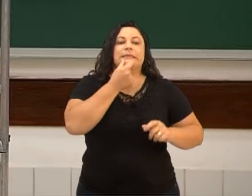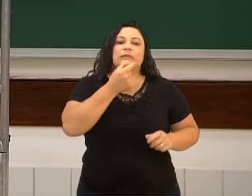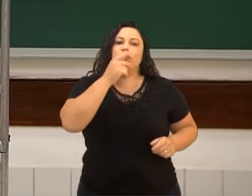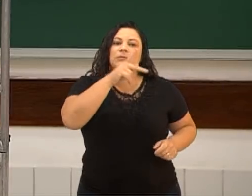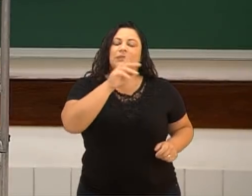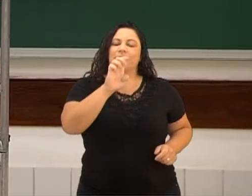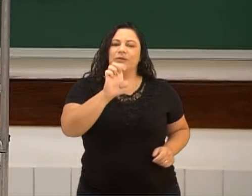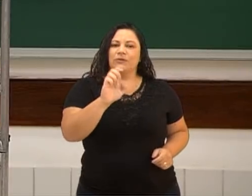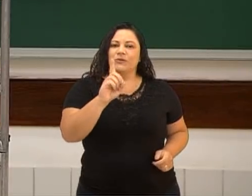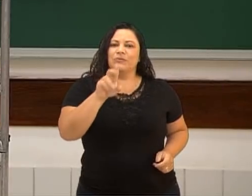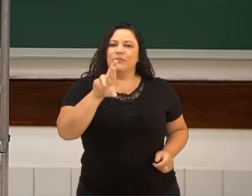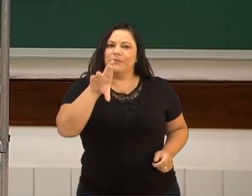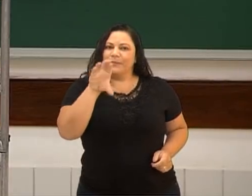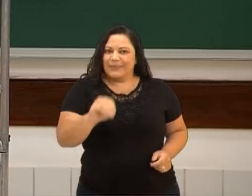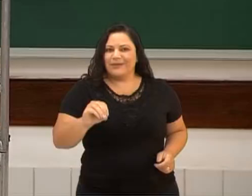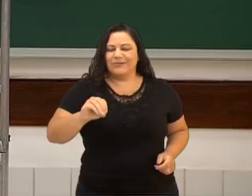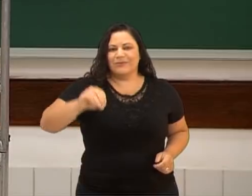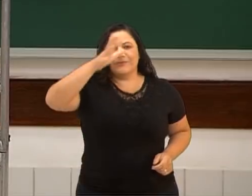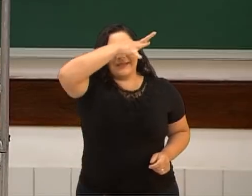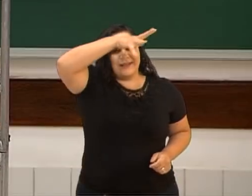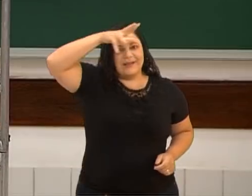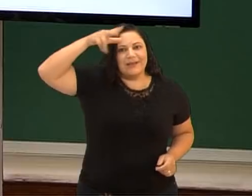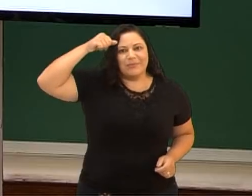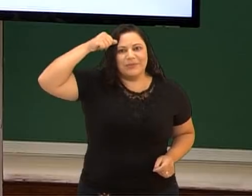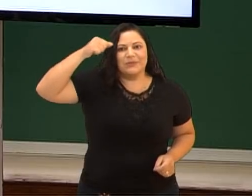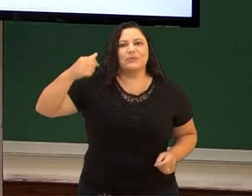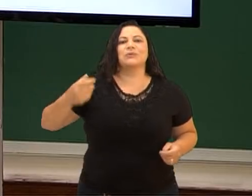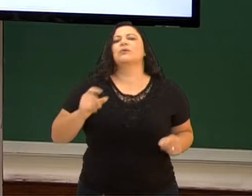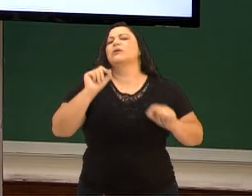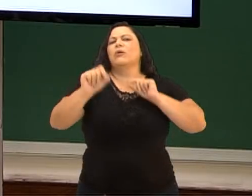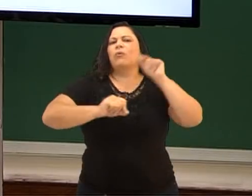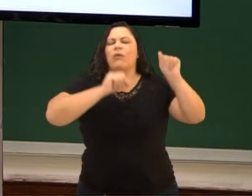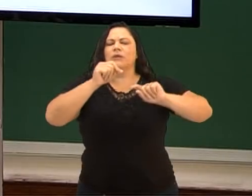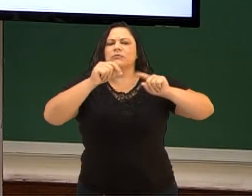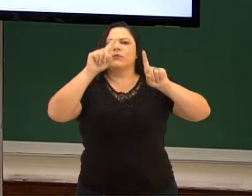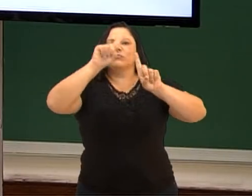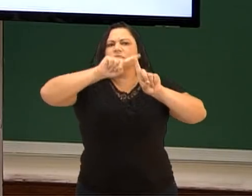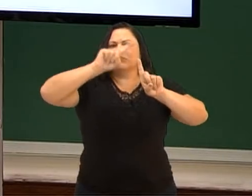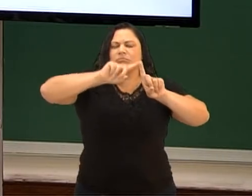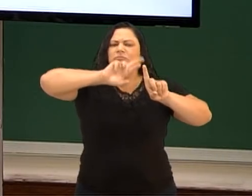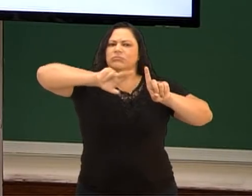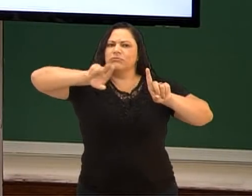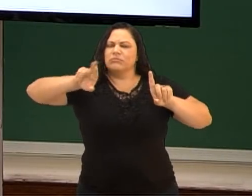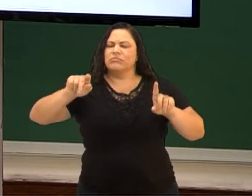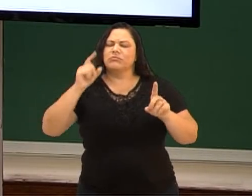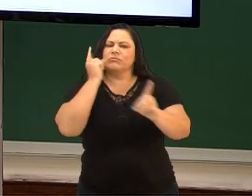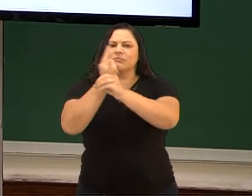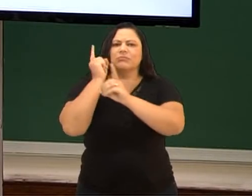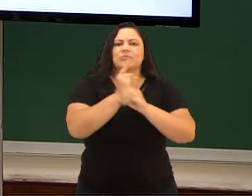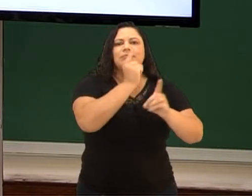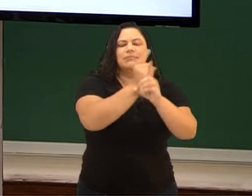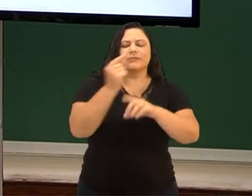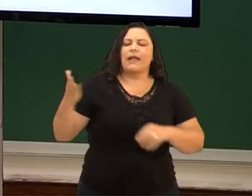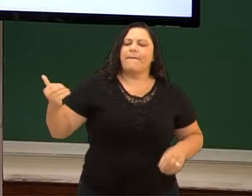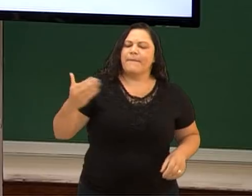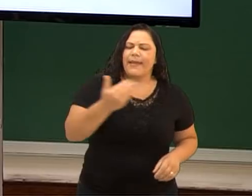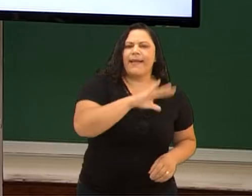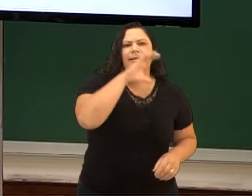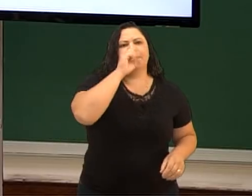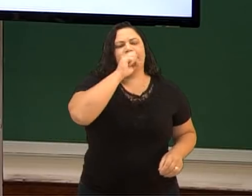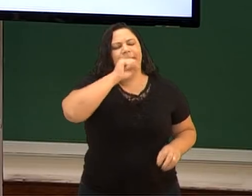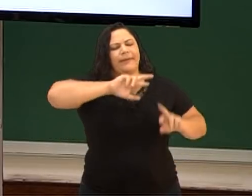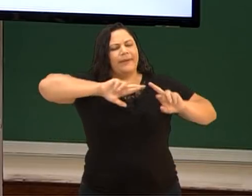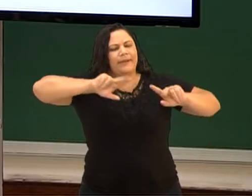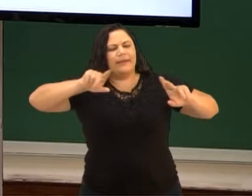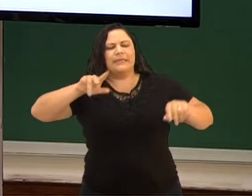ao bioma da Amazônia, certo? Quais foram as espécies que ele encontrou lá na pesquisa? Peixes, mamíferos, aves,